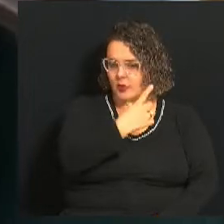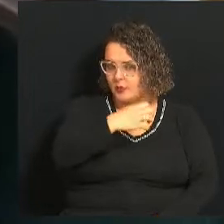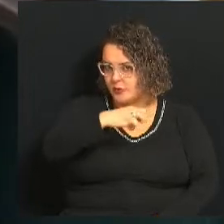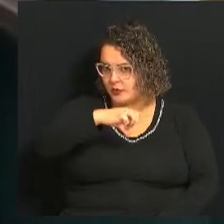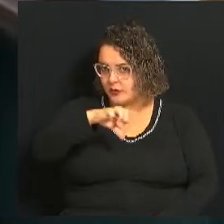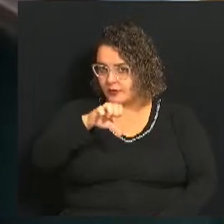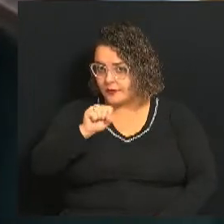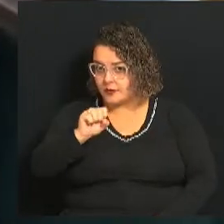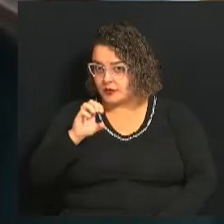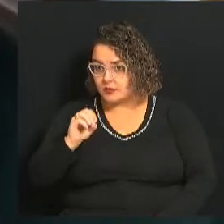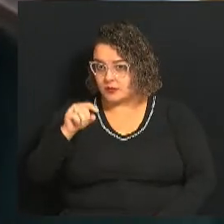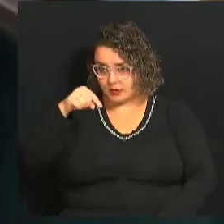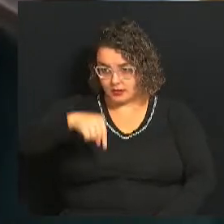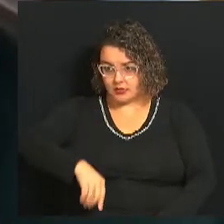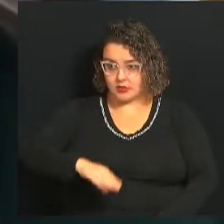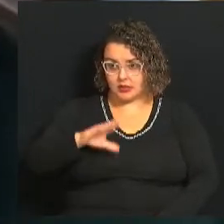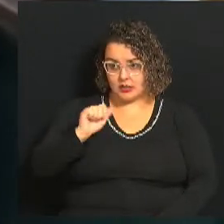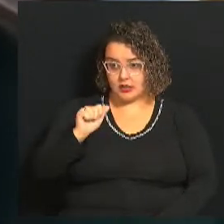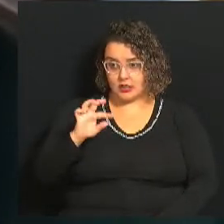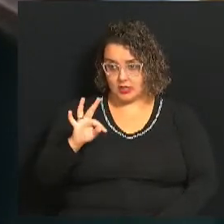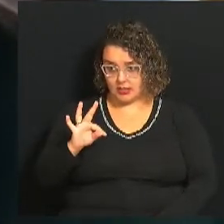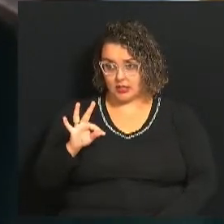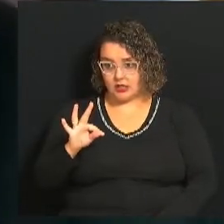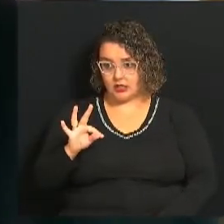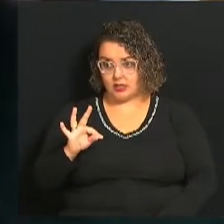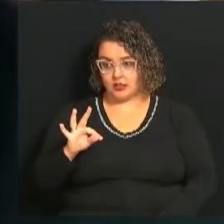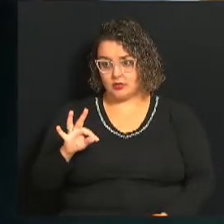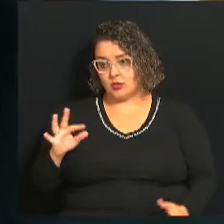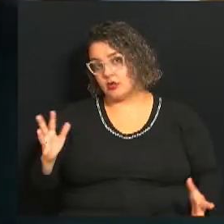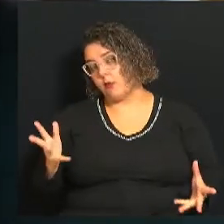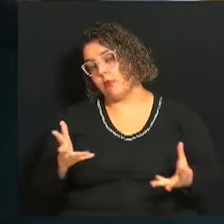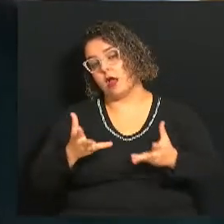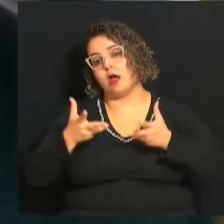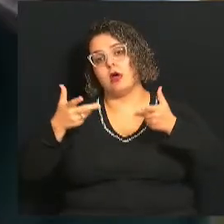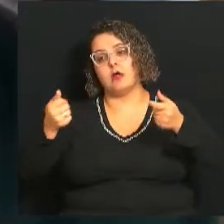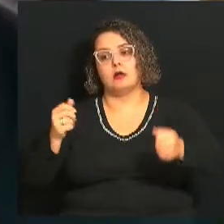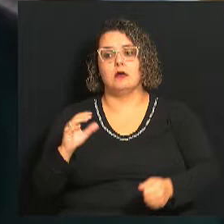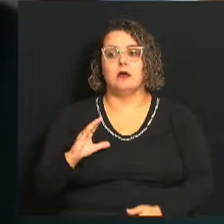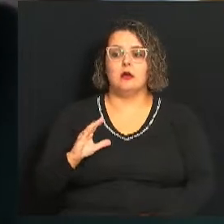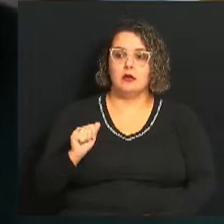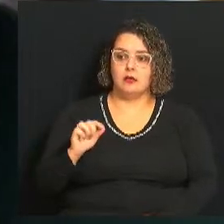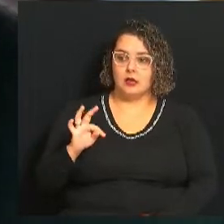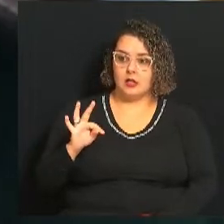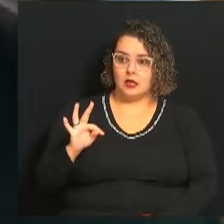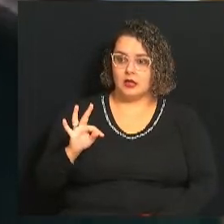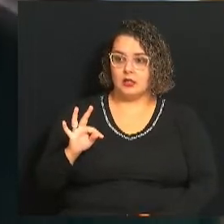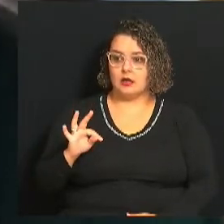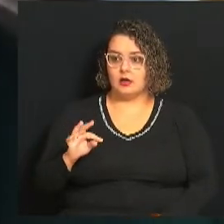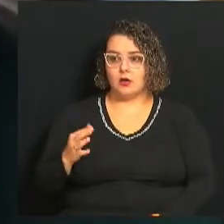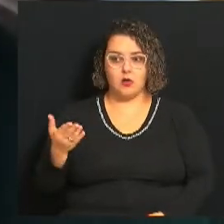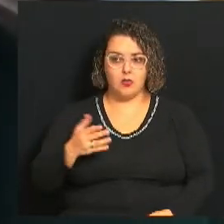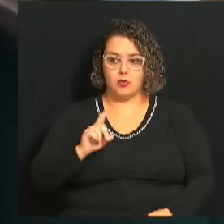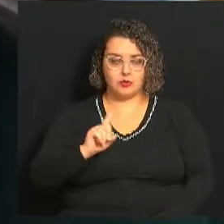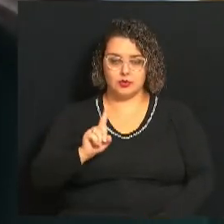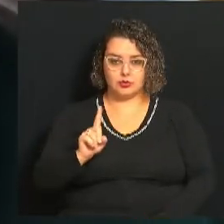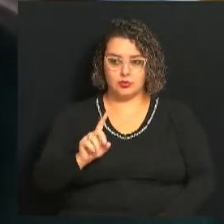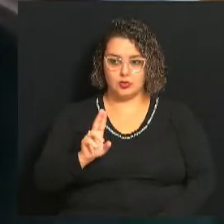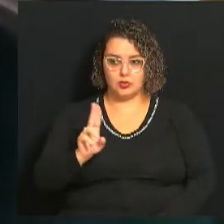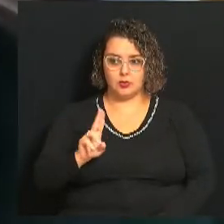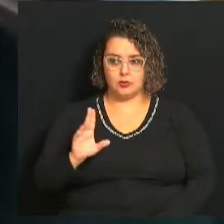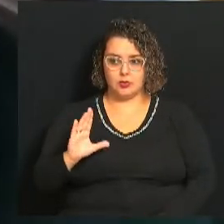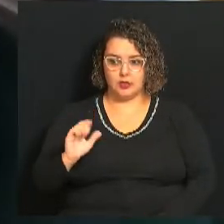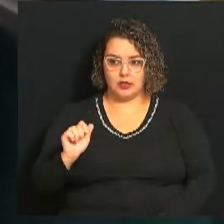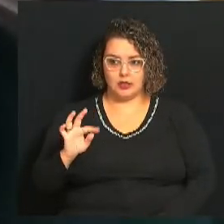na CAT, né, na nossa gloriosa CAT, hoje nem chama-se mais CAT, né? Mas na